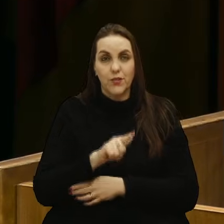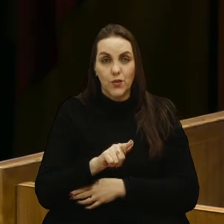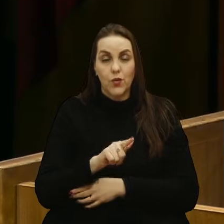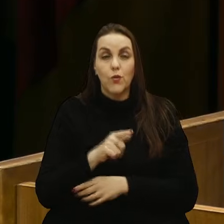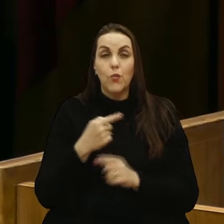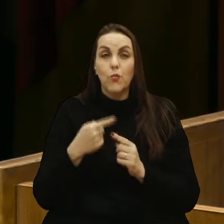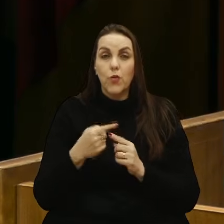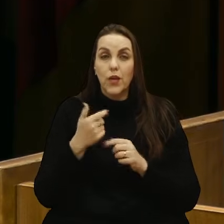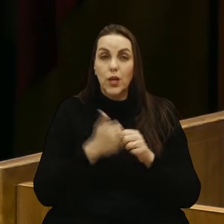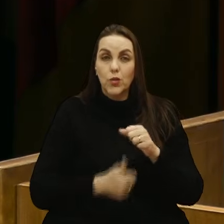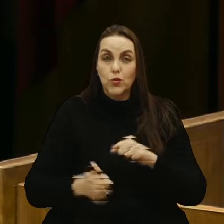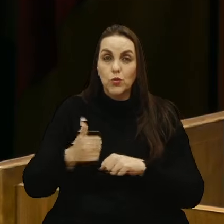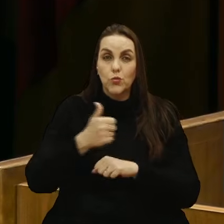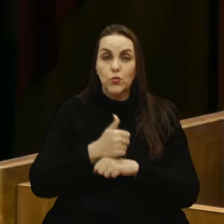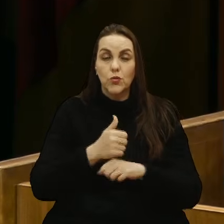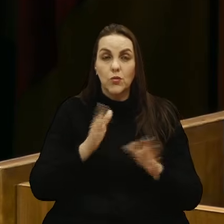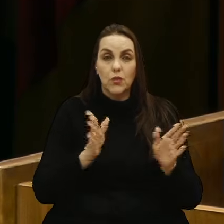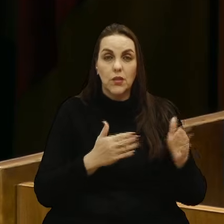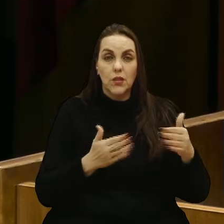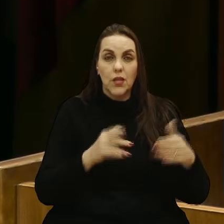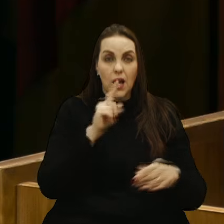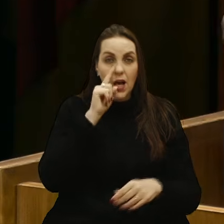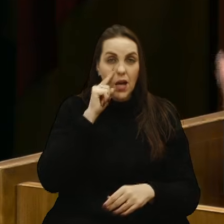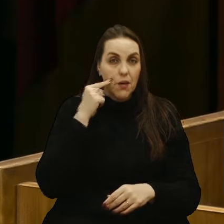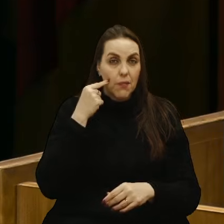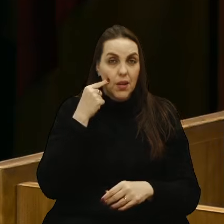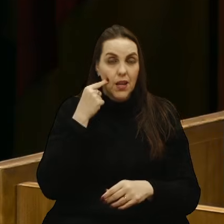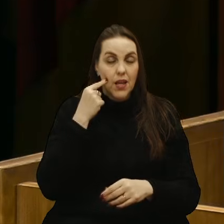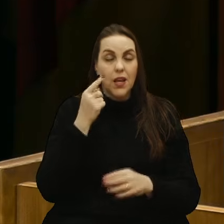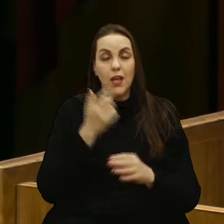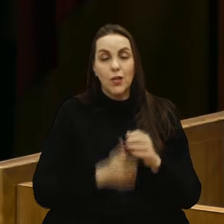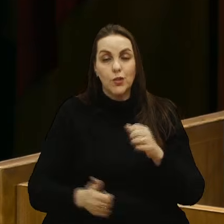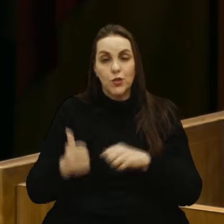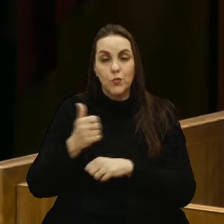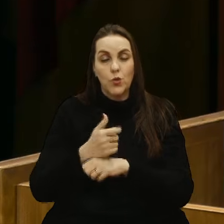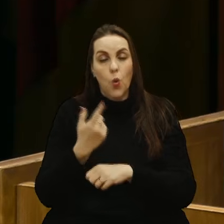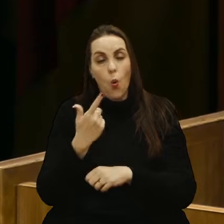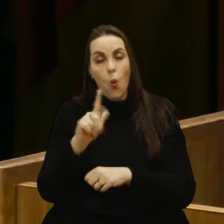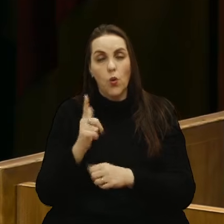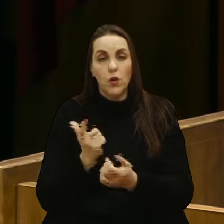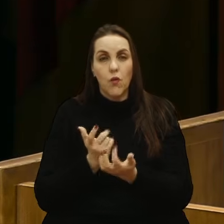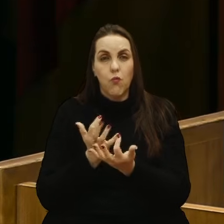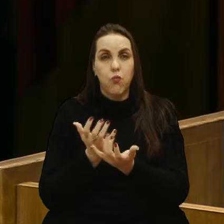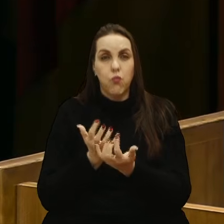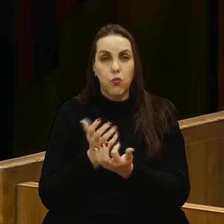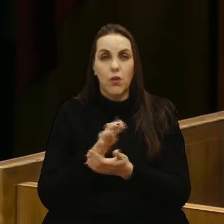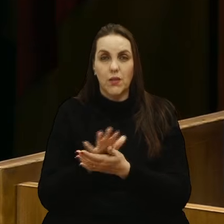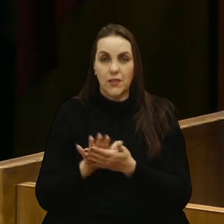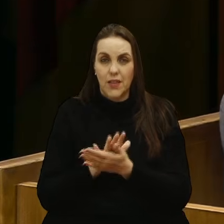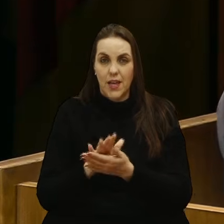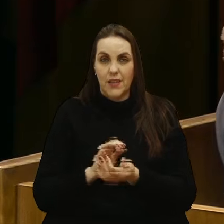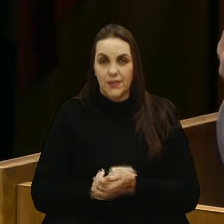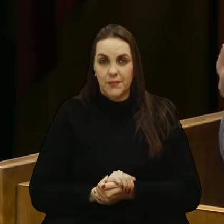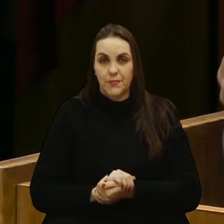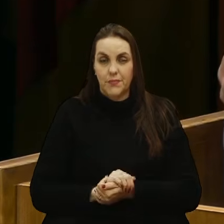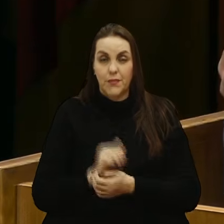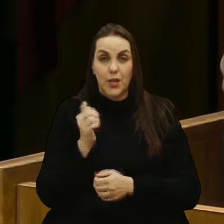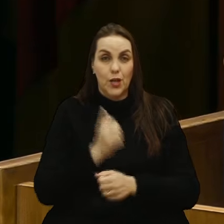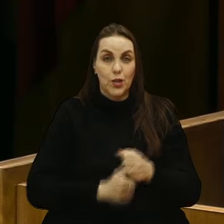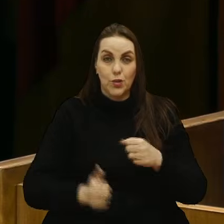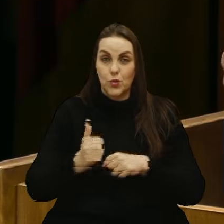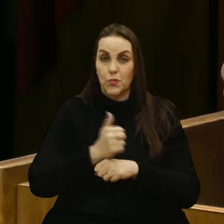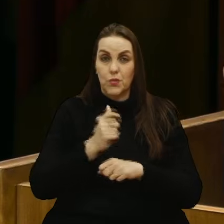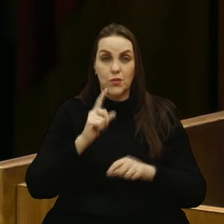substituímos as lixeiras amarelas por lixeiras que não queimam? Por que a gente não faz isso? É a substituição do